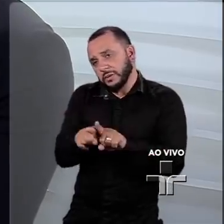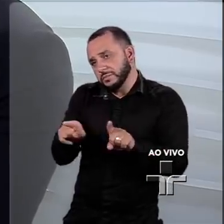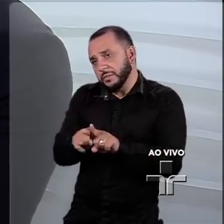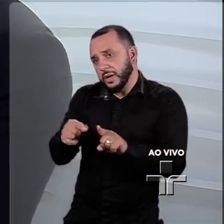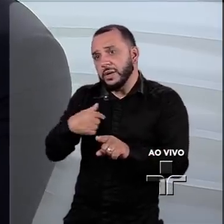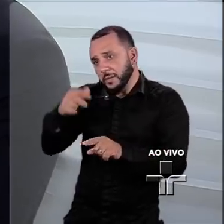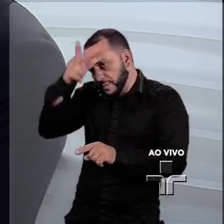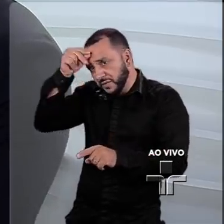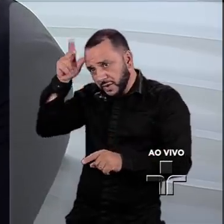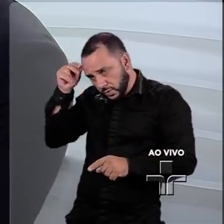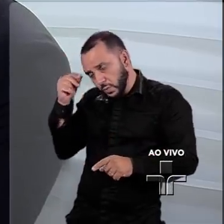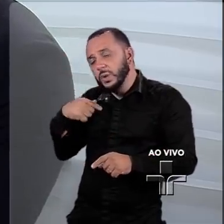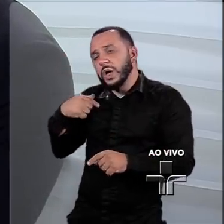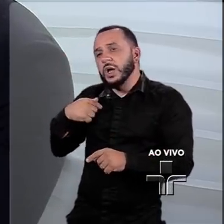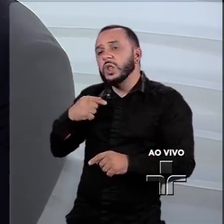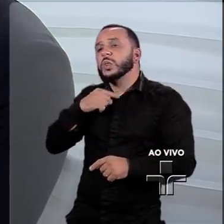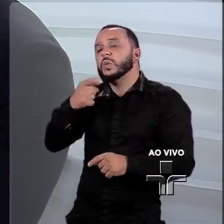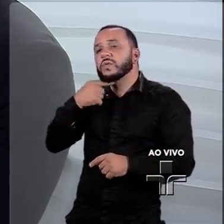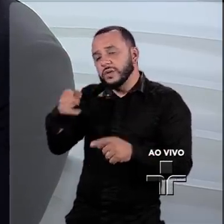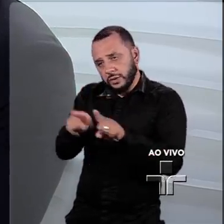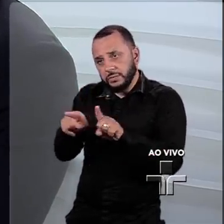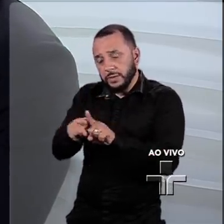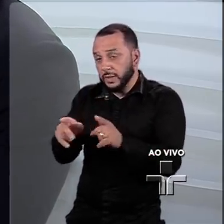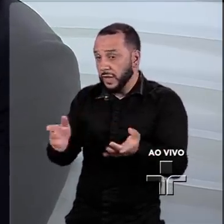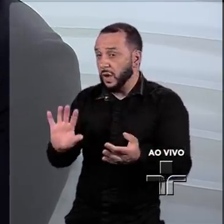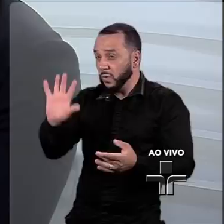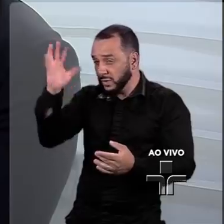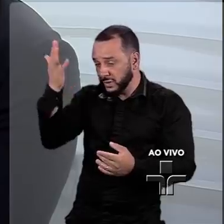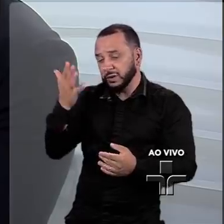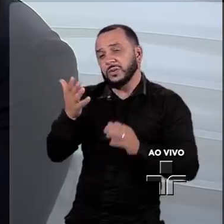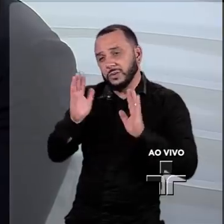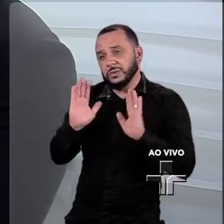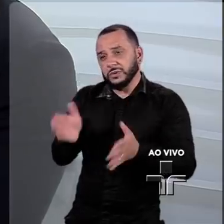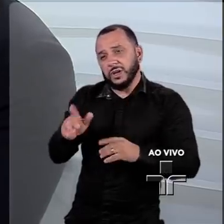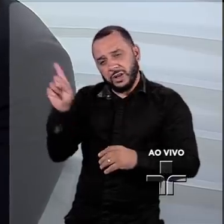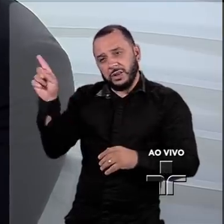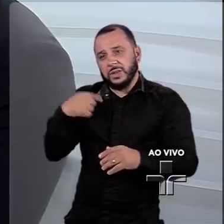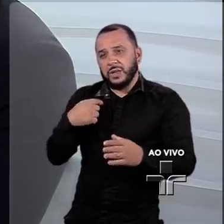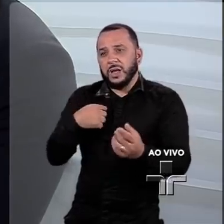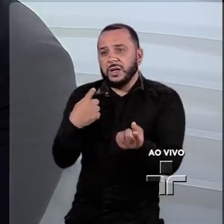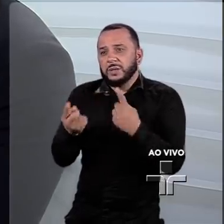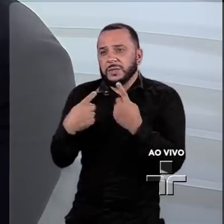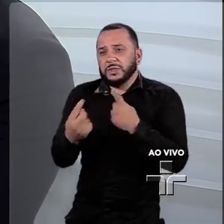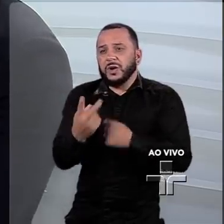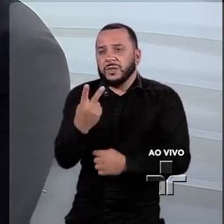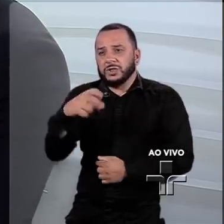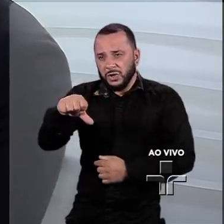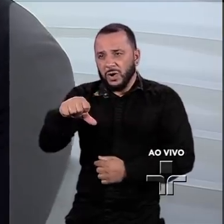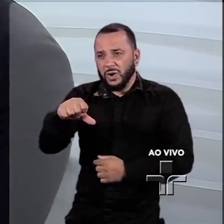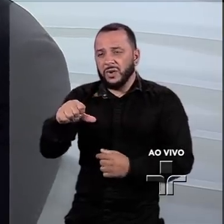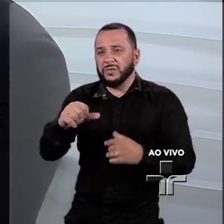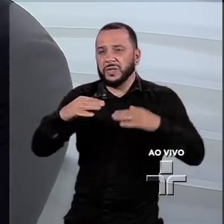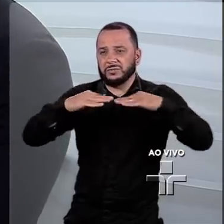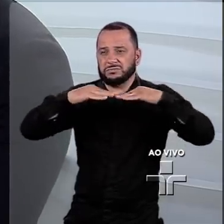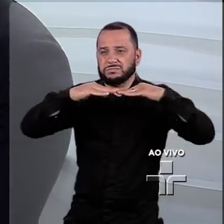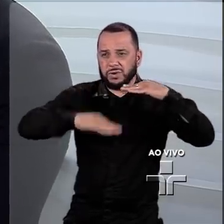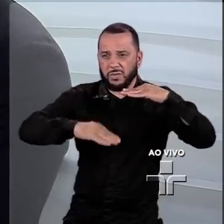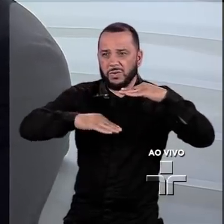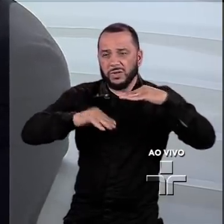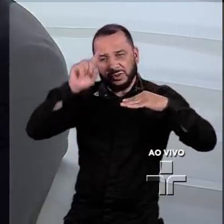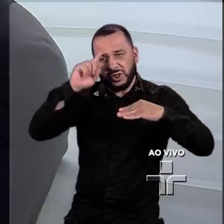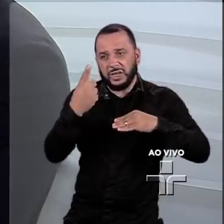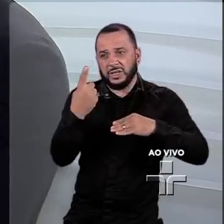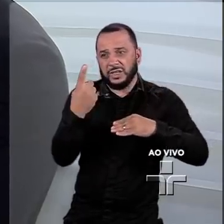da Prefeitura de São Paulo. Eu acho que o incidente que nós tivemos no viaduto da Marginal Pinheiros, que cedeu no dia 15 de